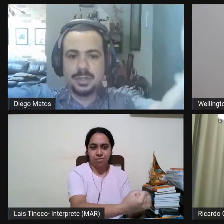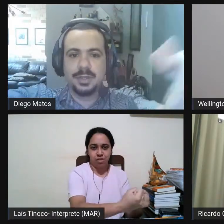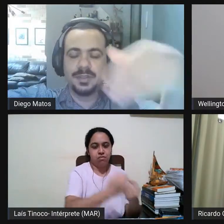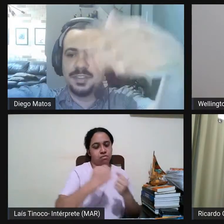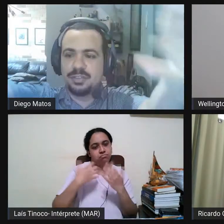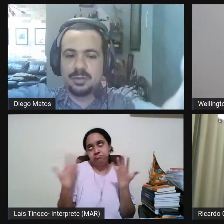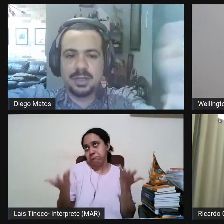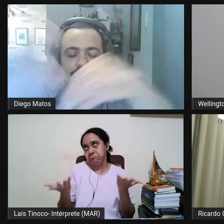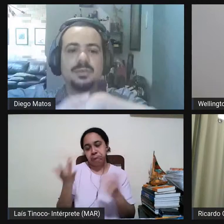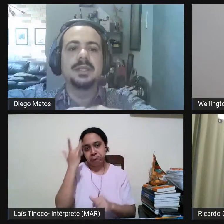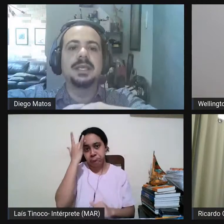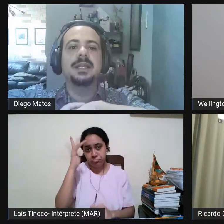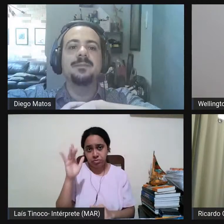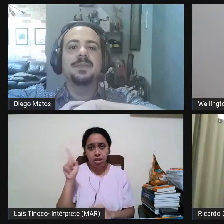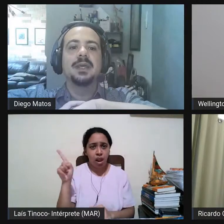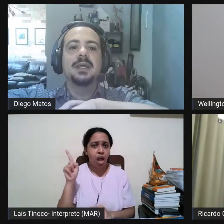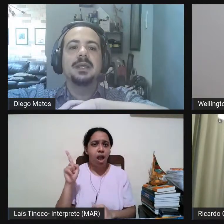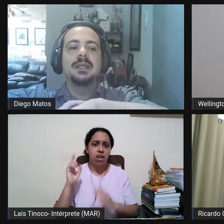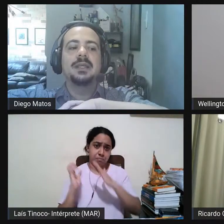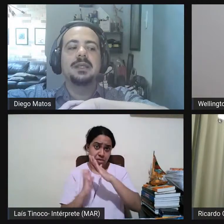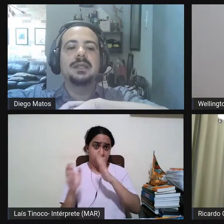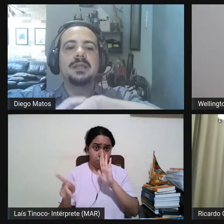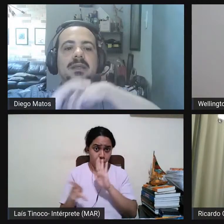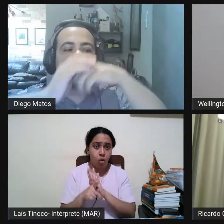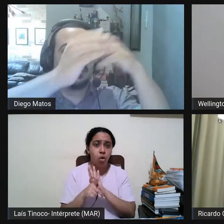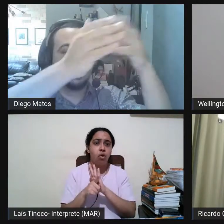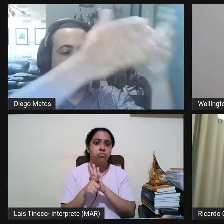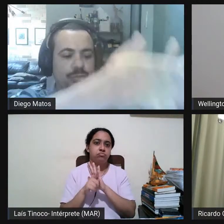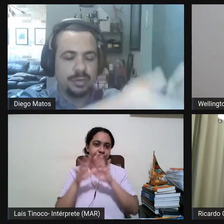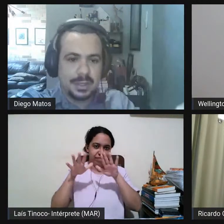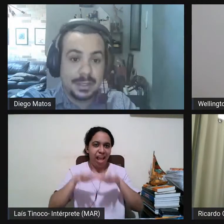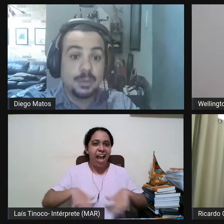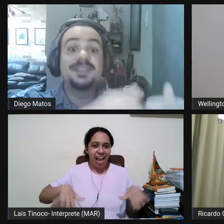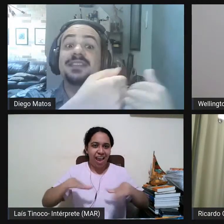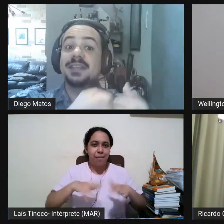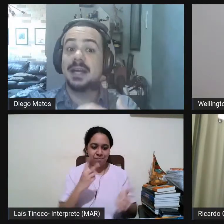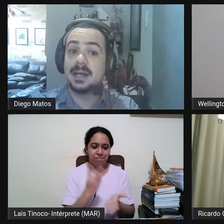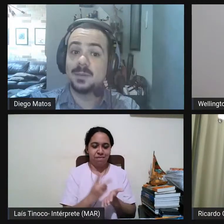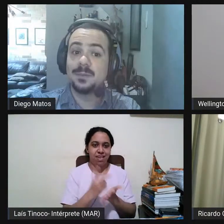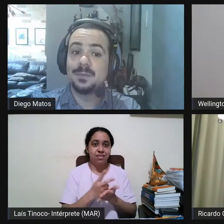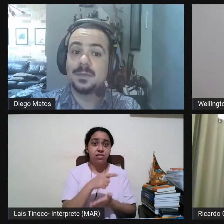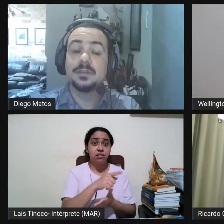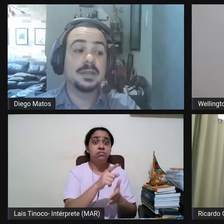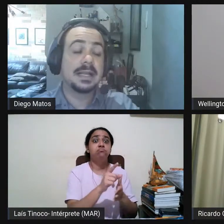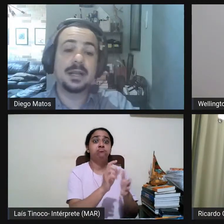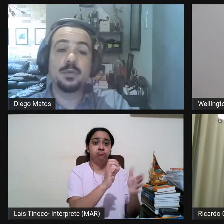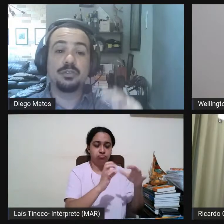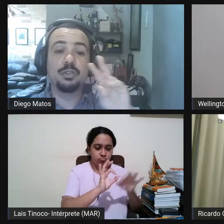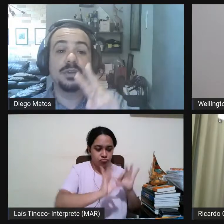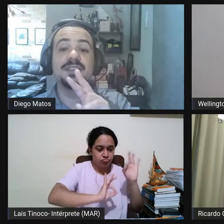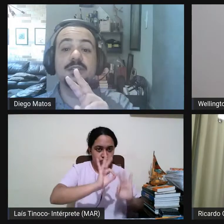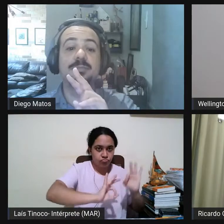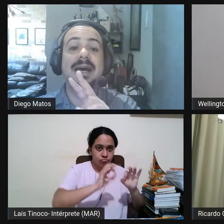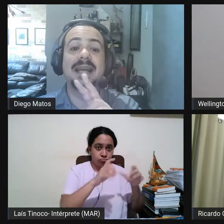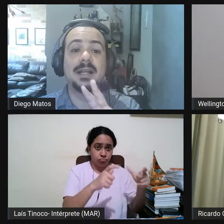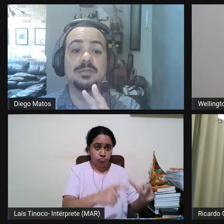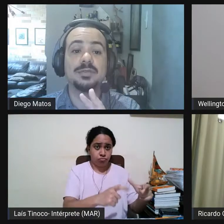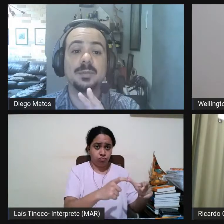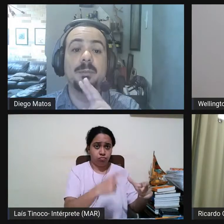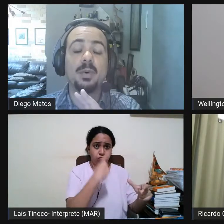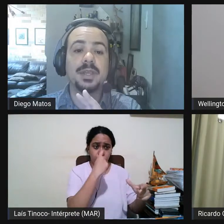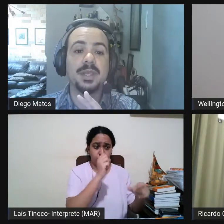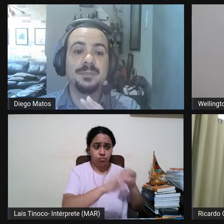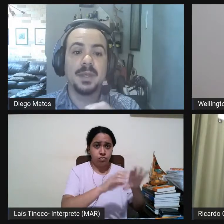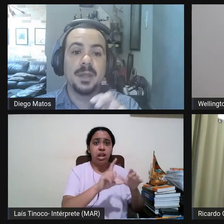empreendimento que se instalou na região dele e Construir Um aterro licenciaram só que cara ficou acho que dois anos